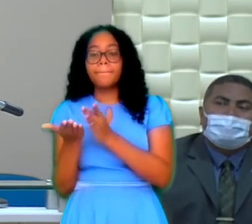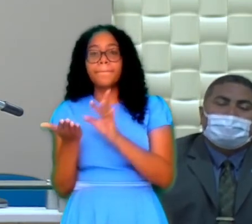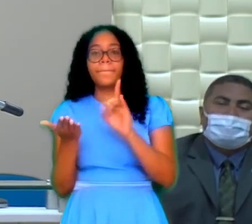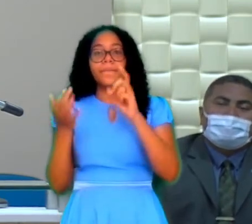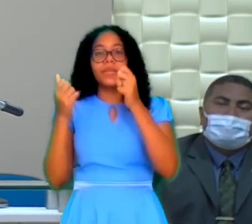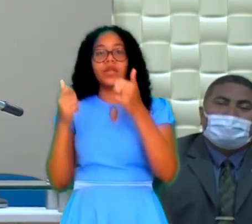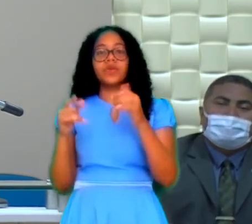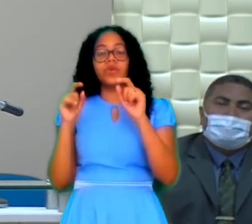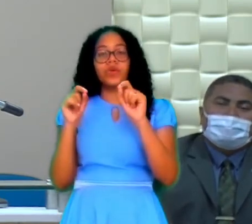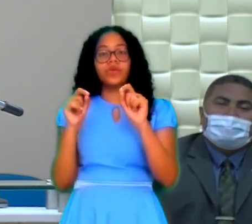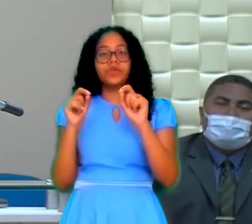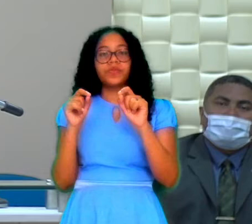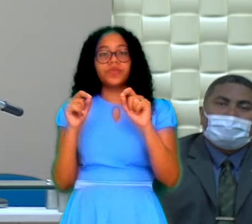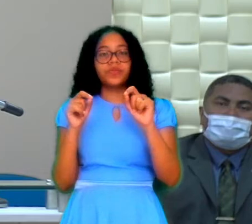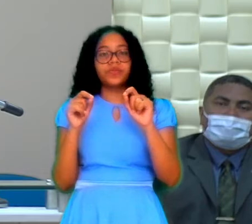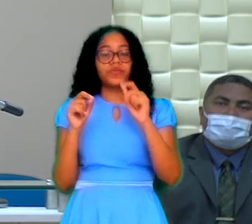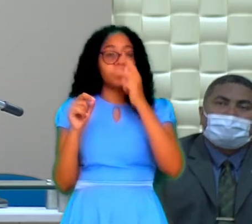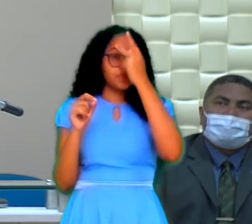tempestuoso.